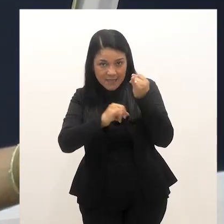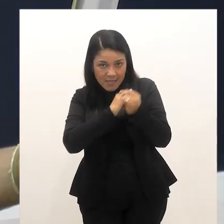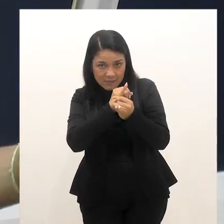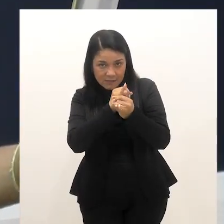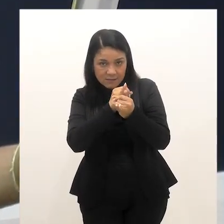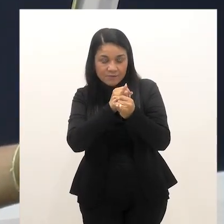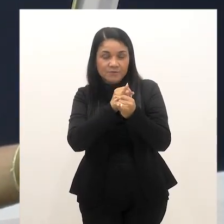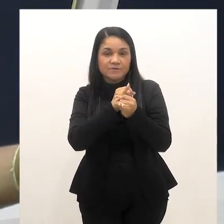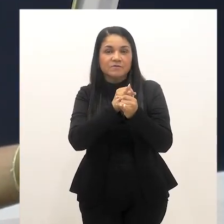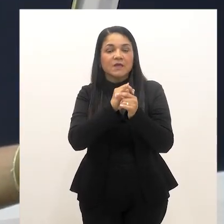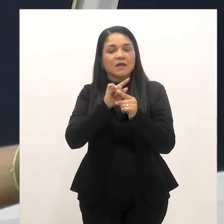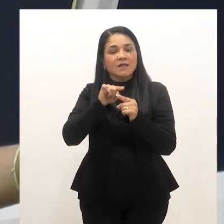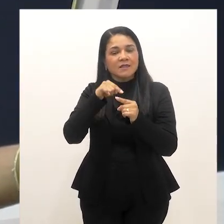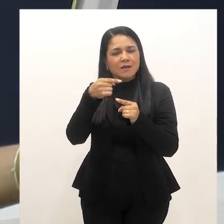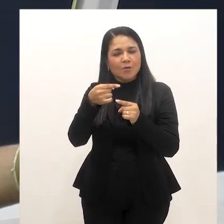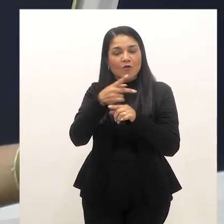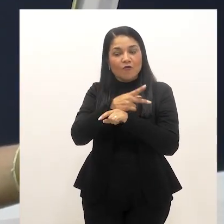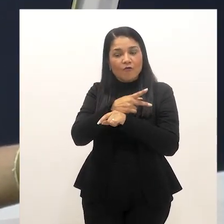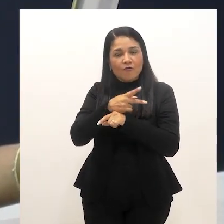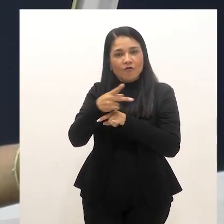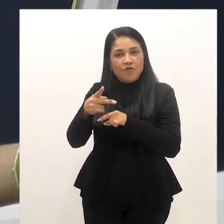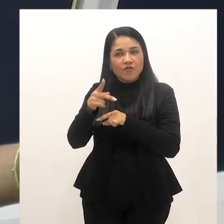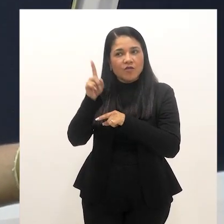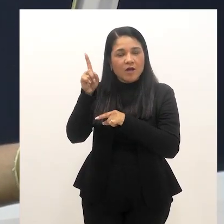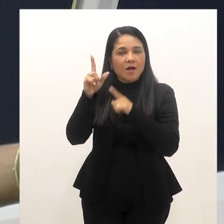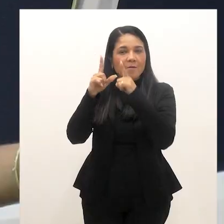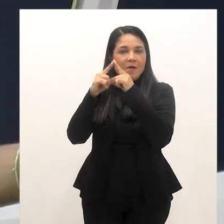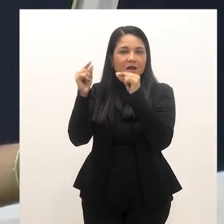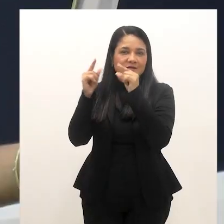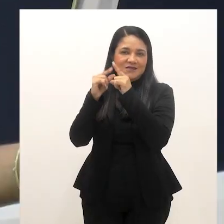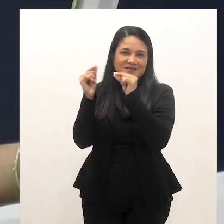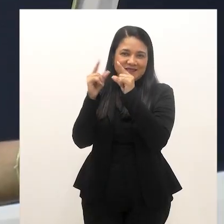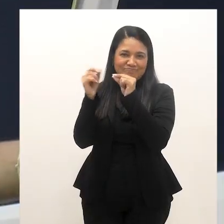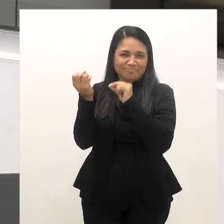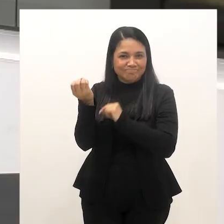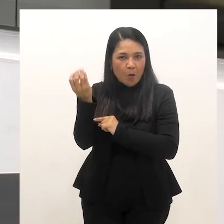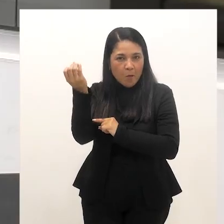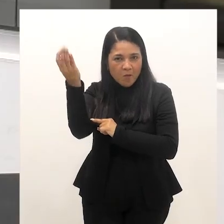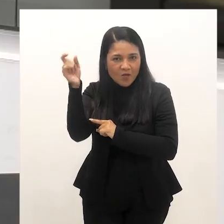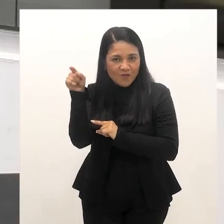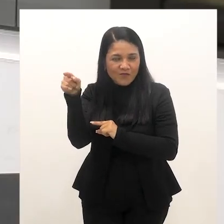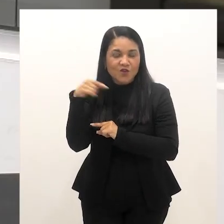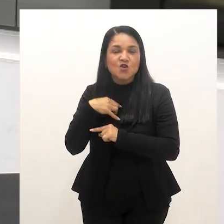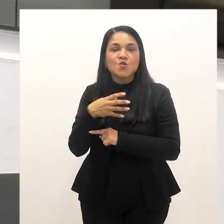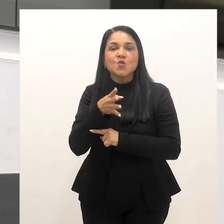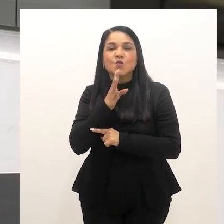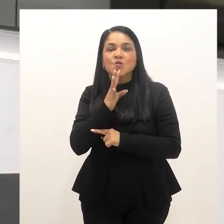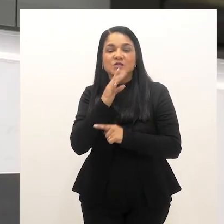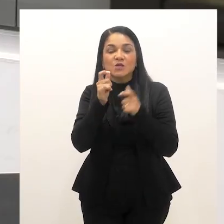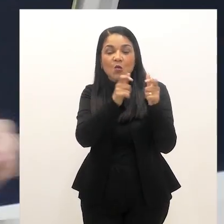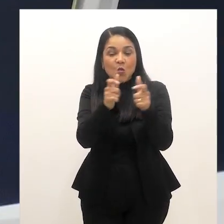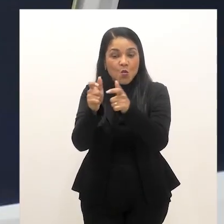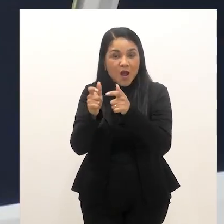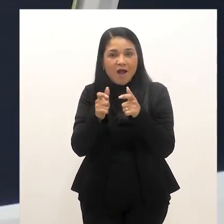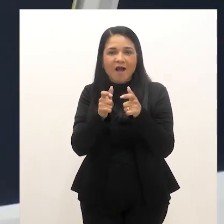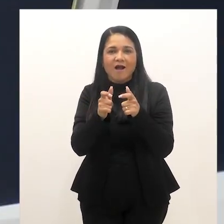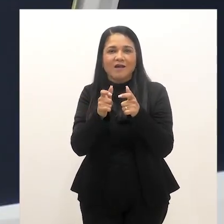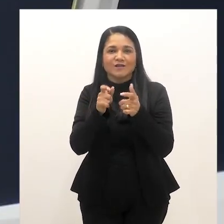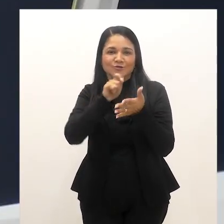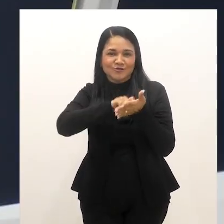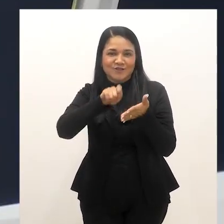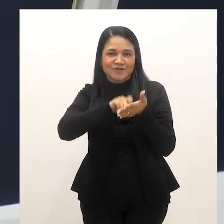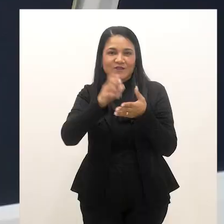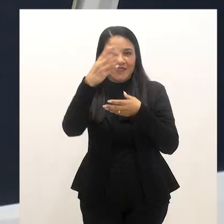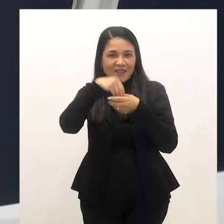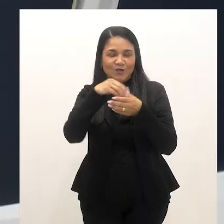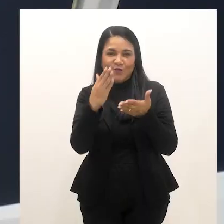internet. Mas depois eu quis ir para lá. Eu fui para Brasília. Conhecer justamente os lugares que